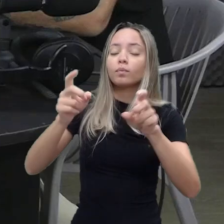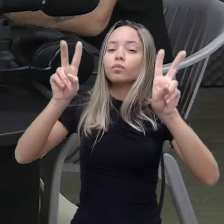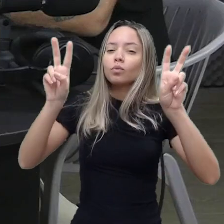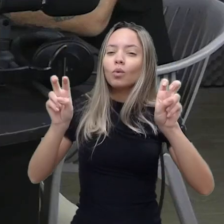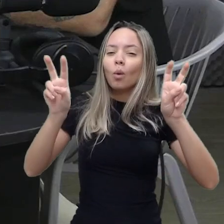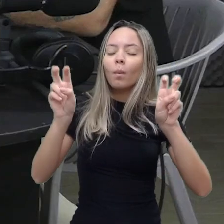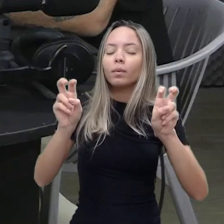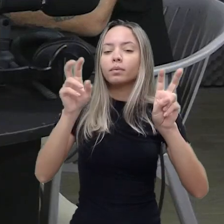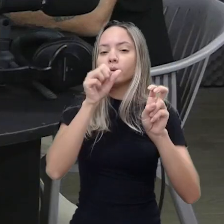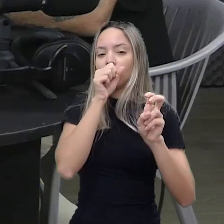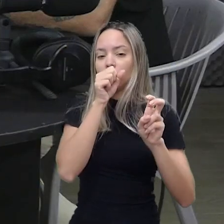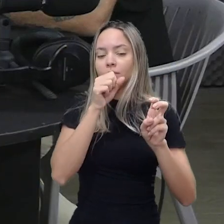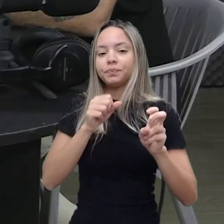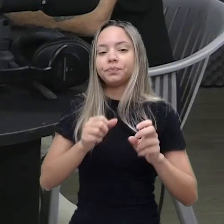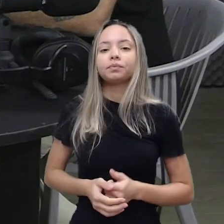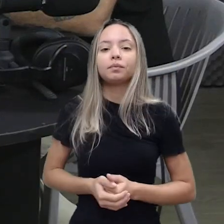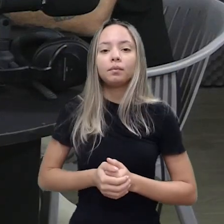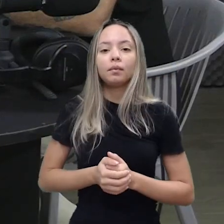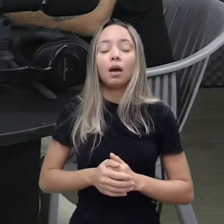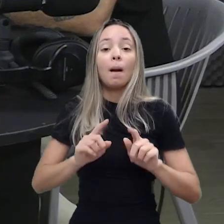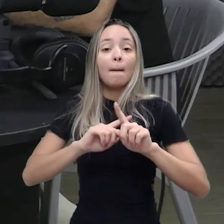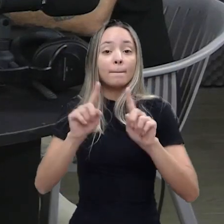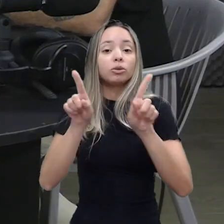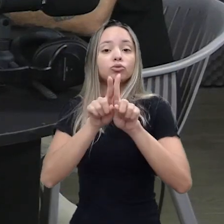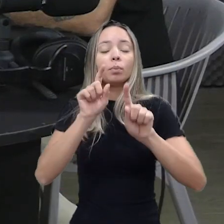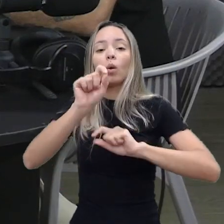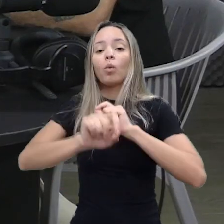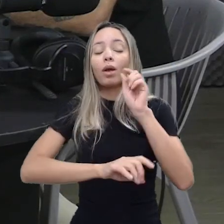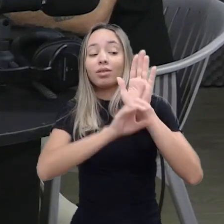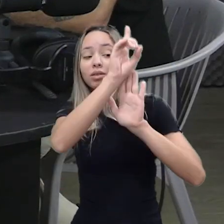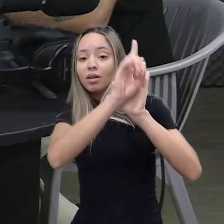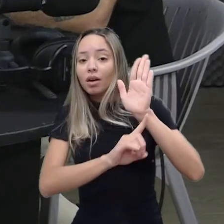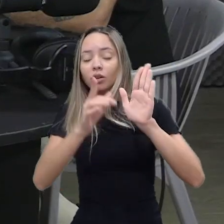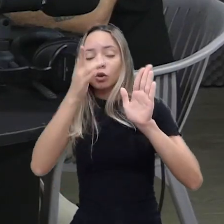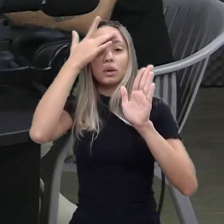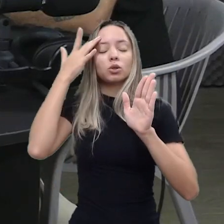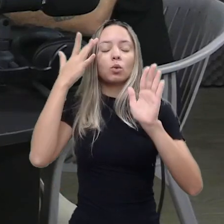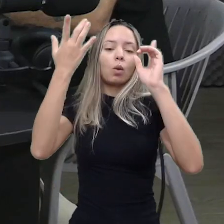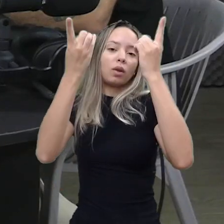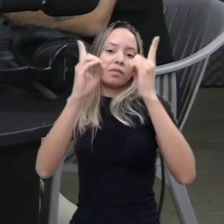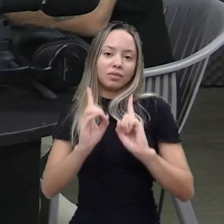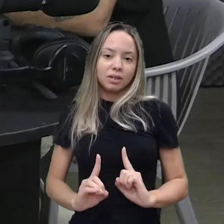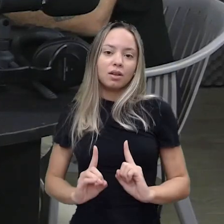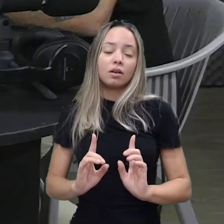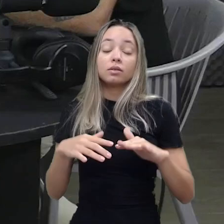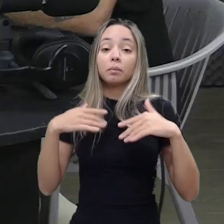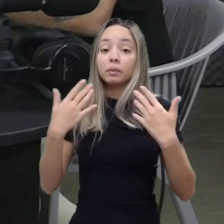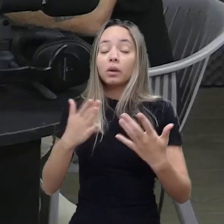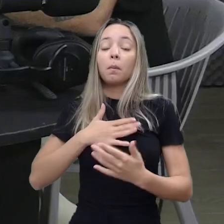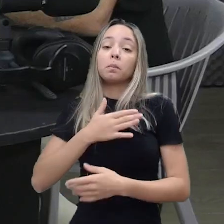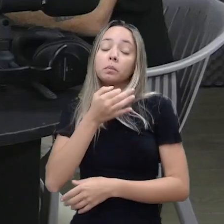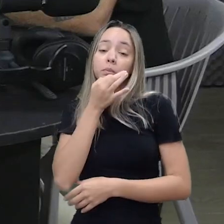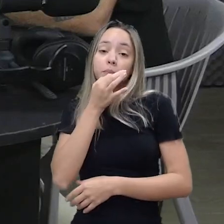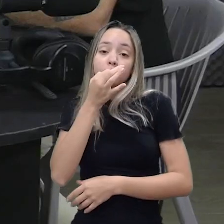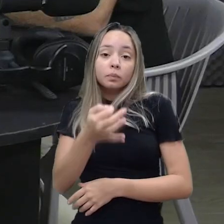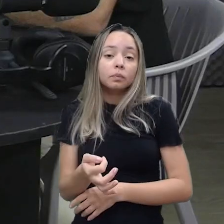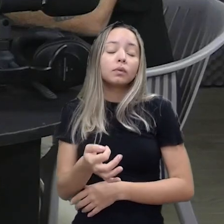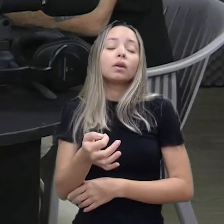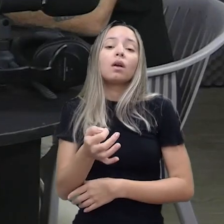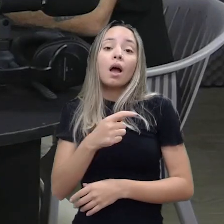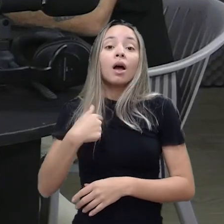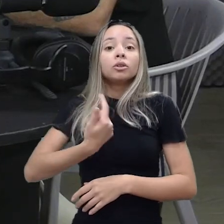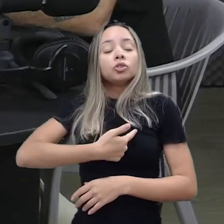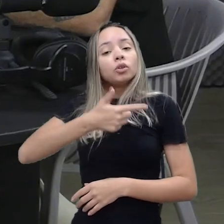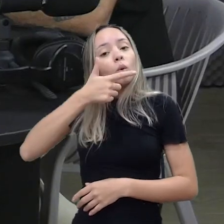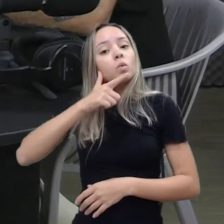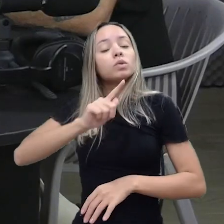temática, ou, por exemplo, aos direitos da pessoa com deficiência. Enfim, então eu acho que a gente conseguiu dar